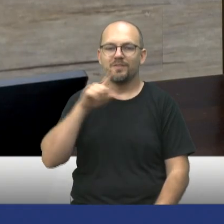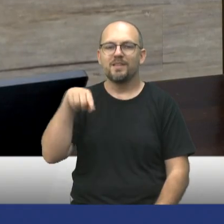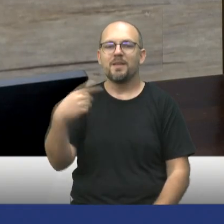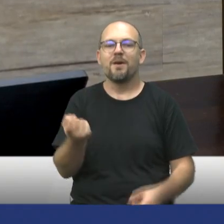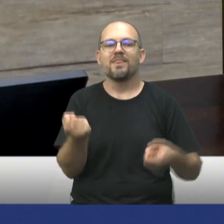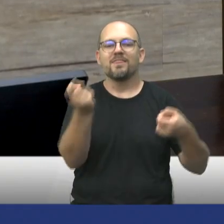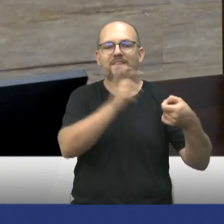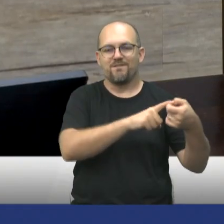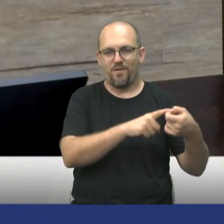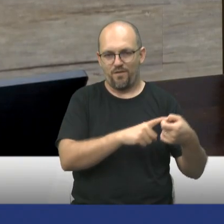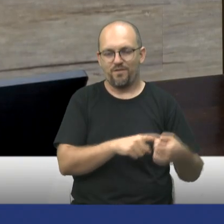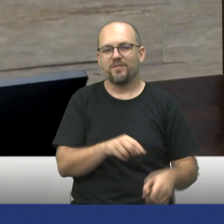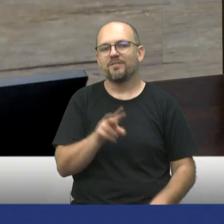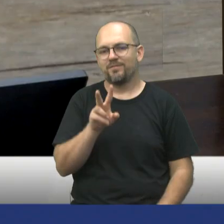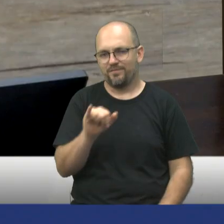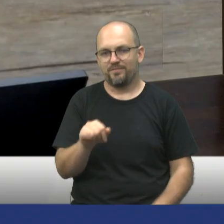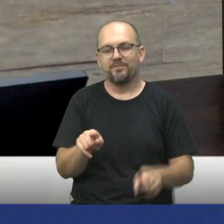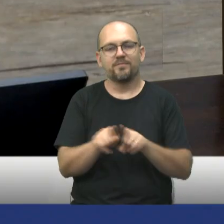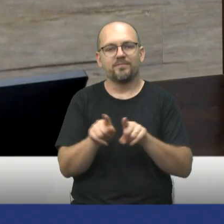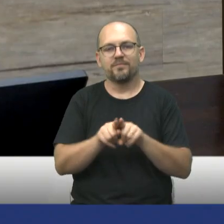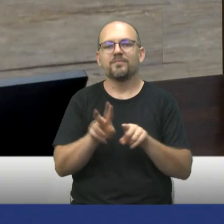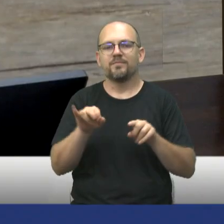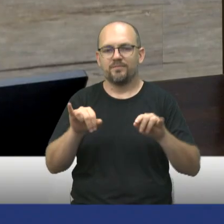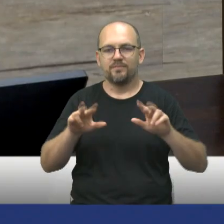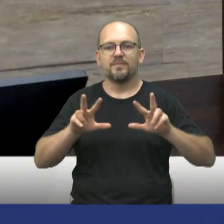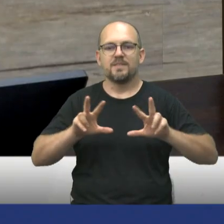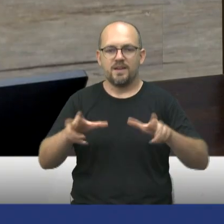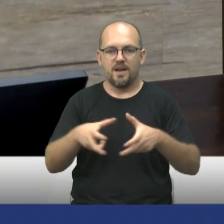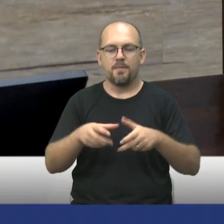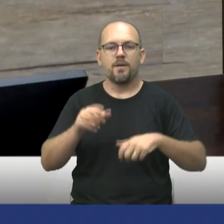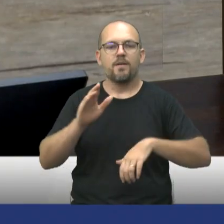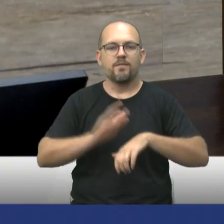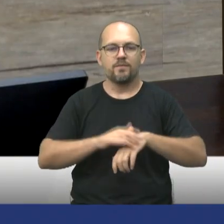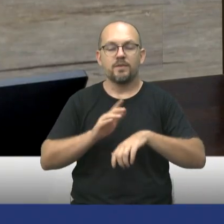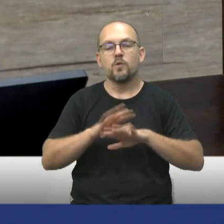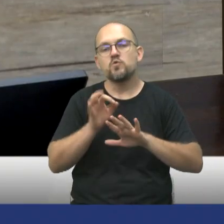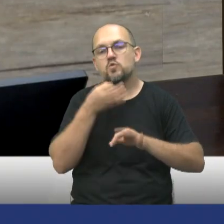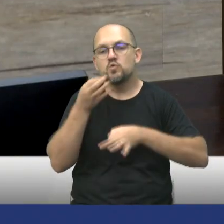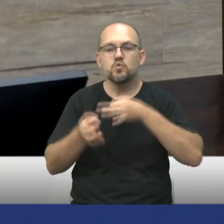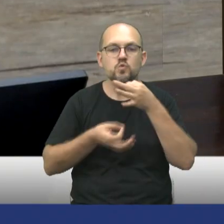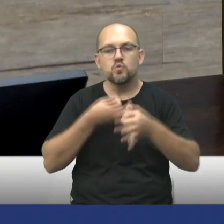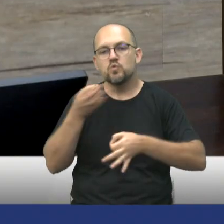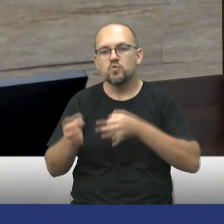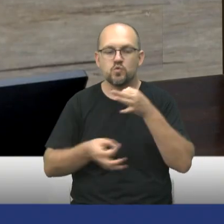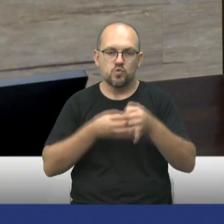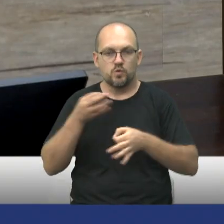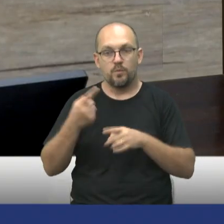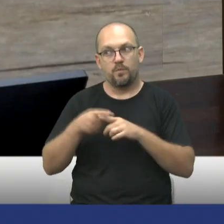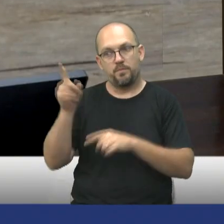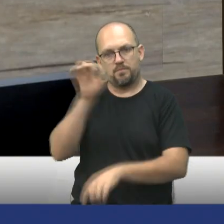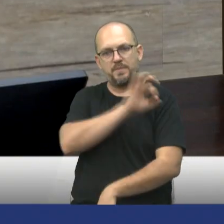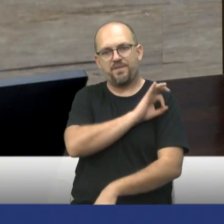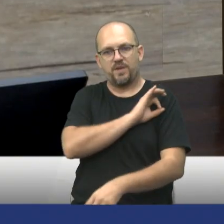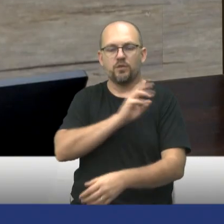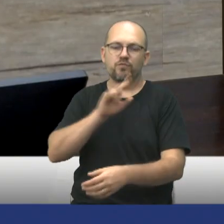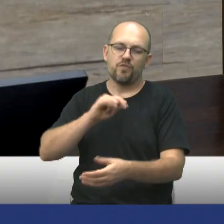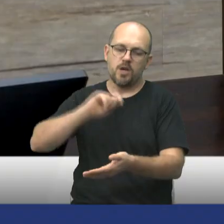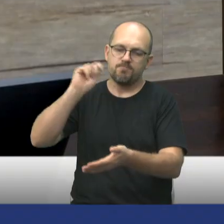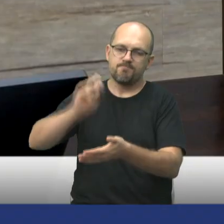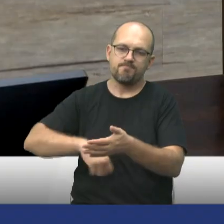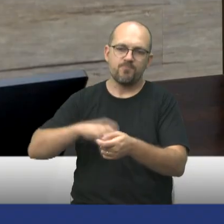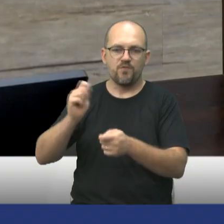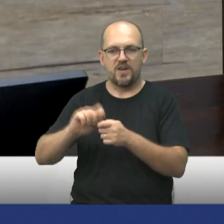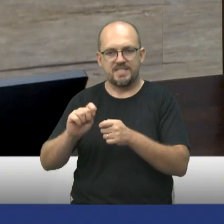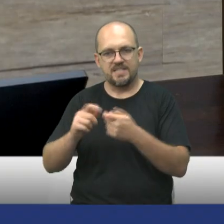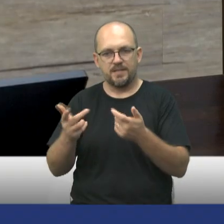com certeza a Câmara também vai estar fazendo, né, sugerindo alguma alteração, porque é o prefeito que vai acatar e vai fazer, mas pode